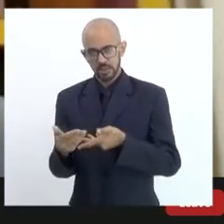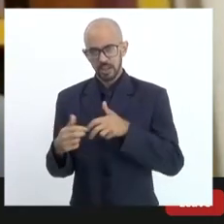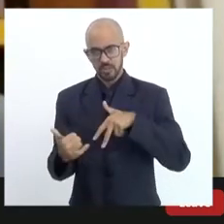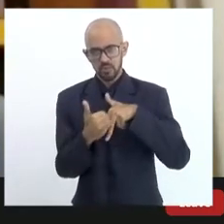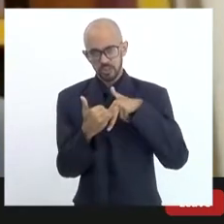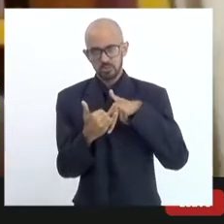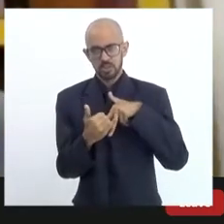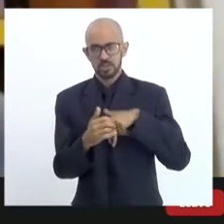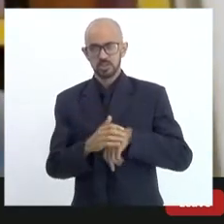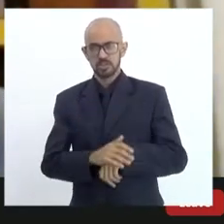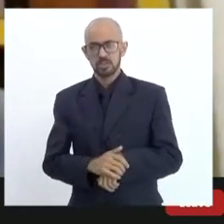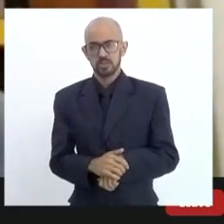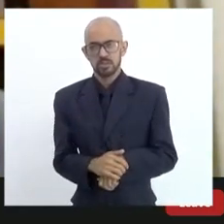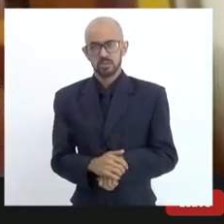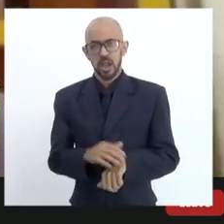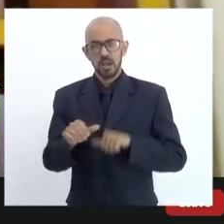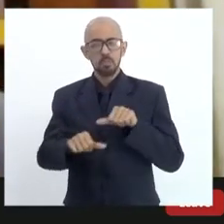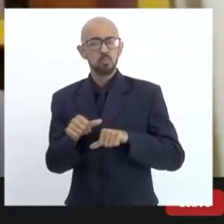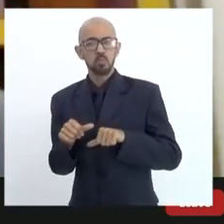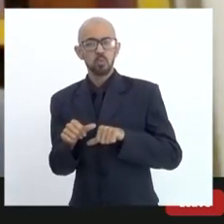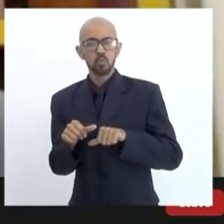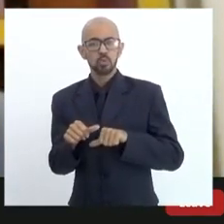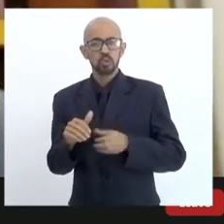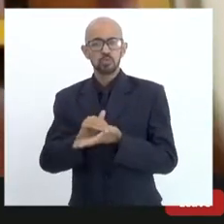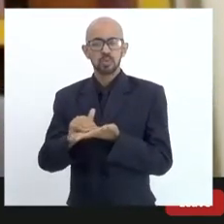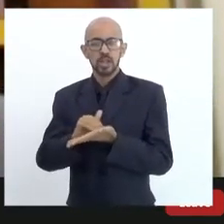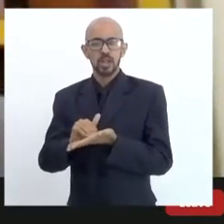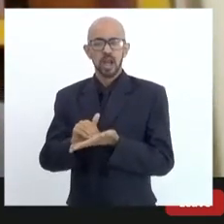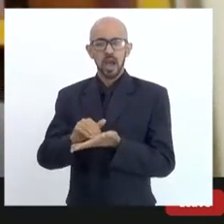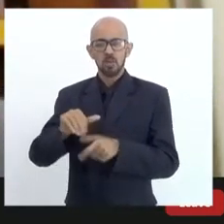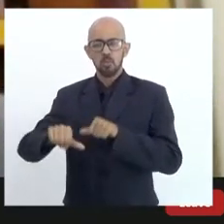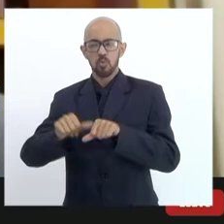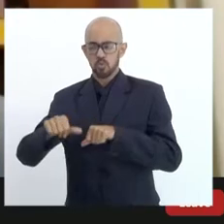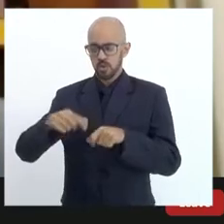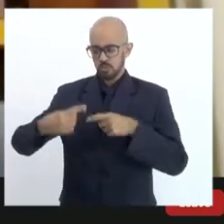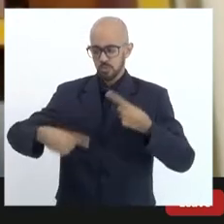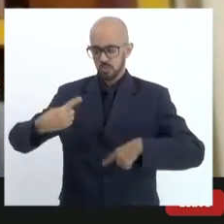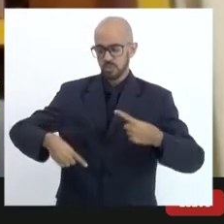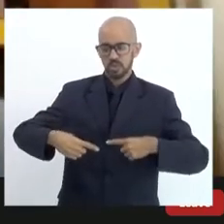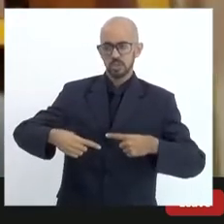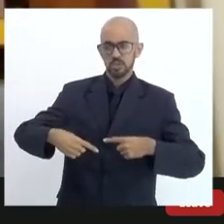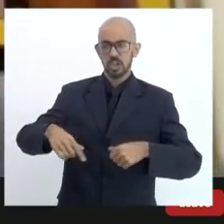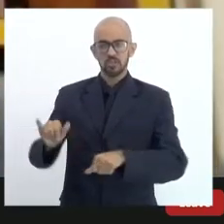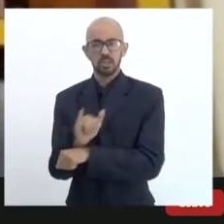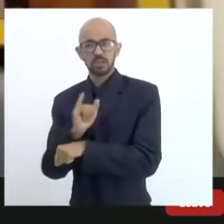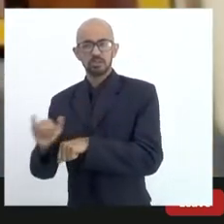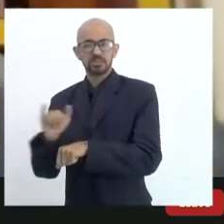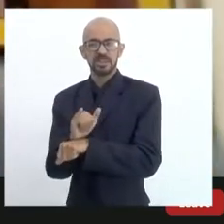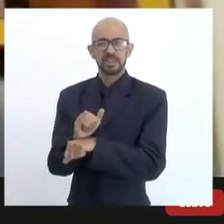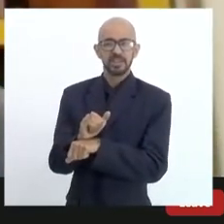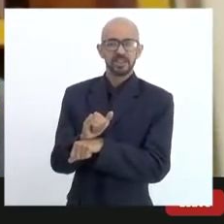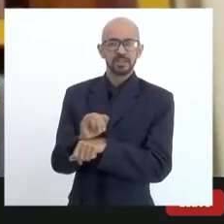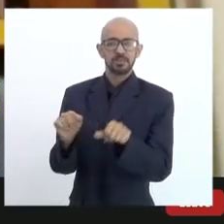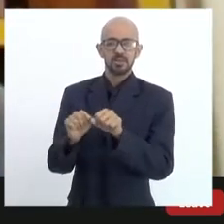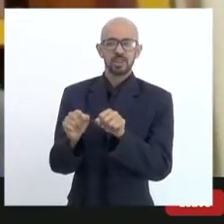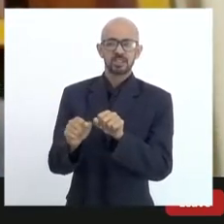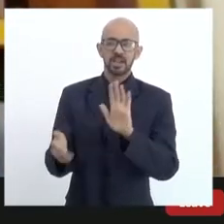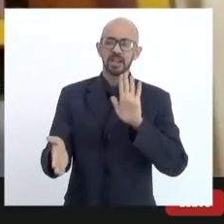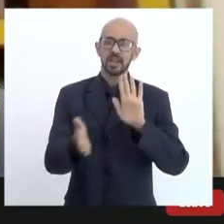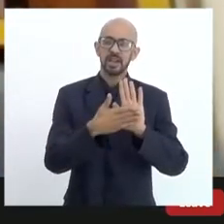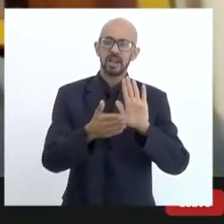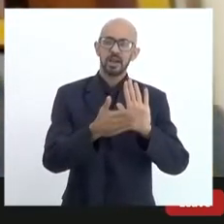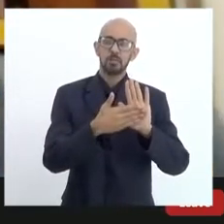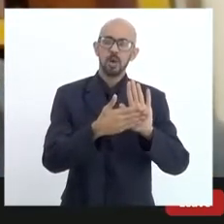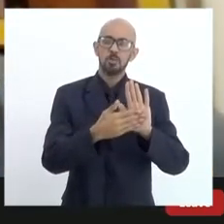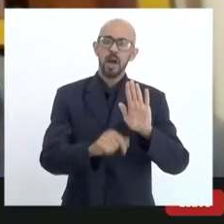Ok? Aí muda o secretário, muda a política ou se usa como barganha para poder fazer a campanha eleitoral, né? Ou seja, para